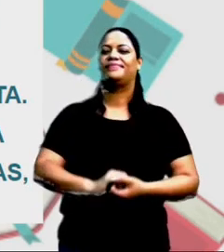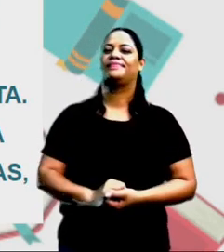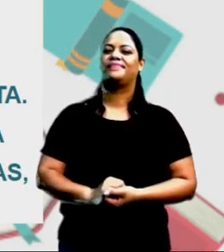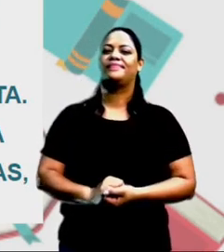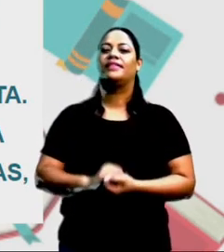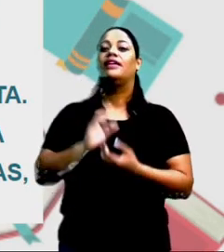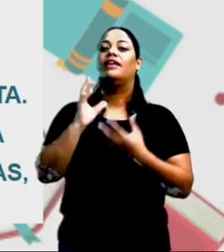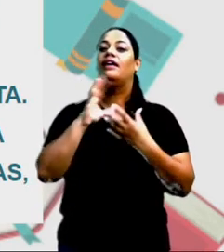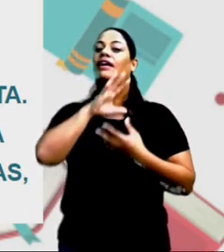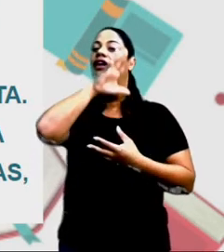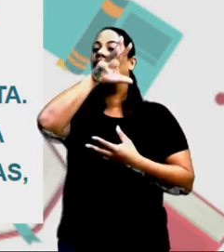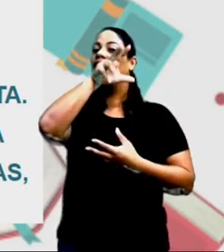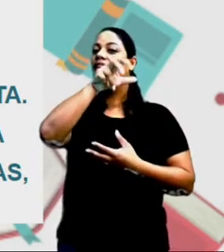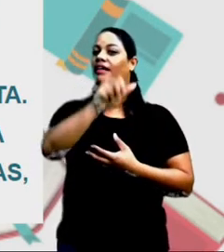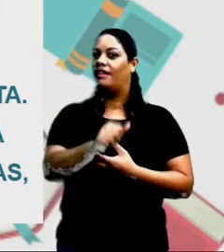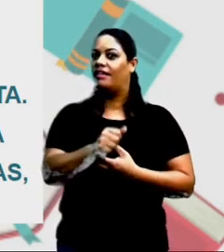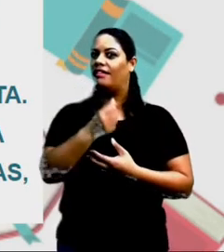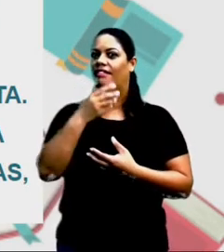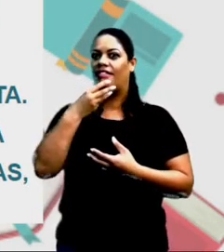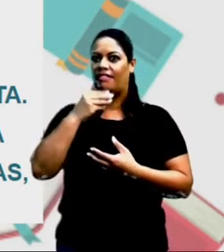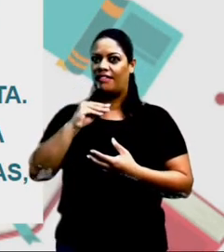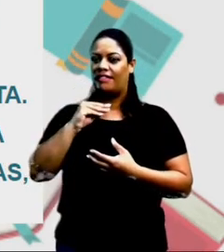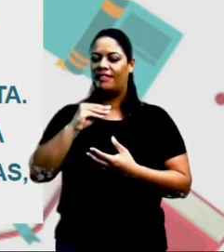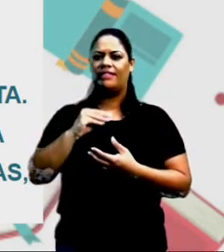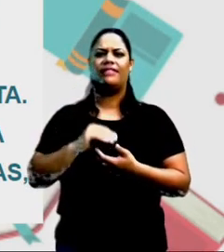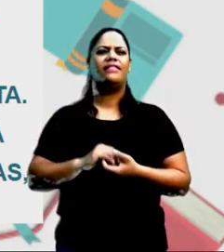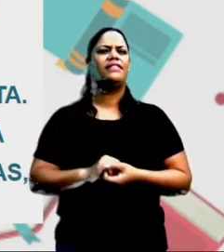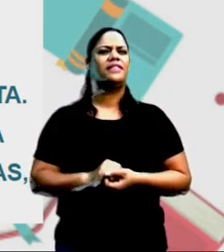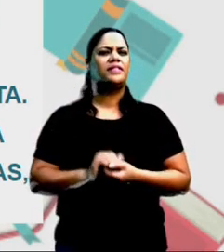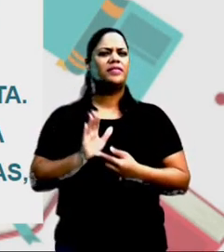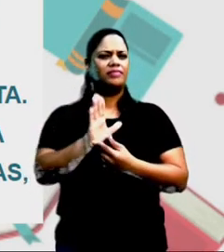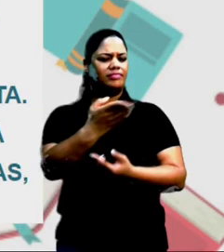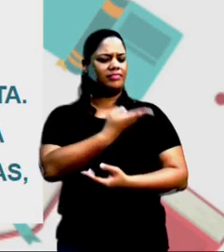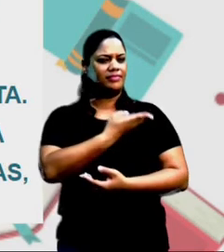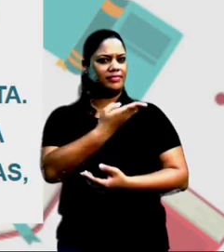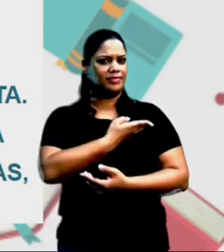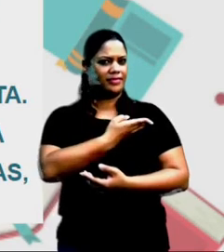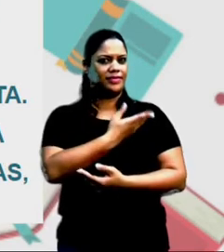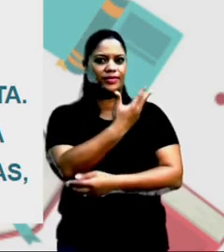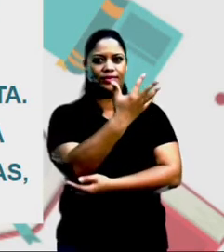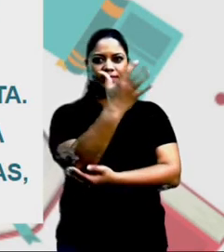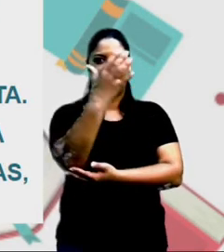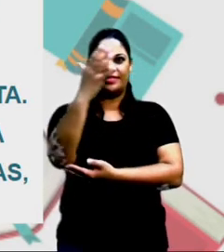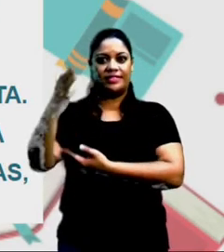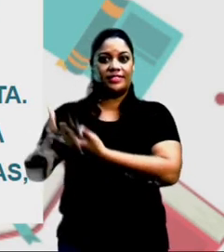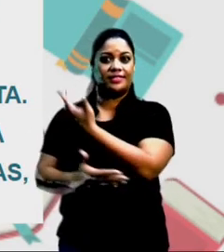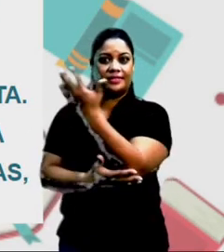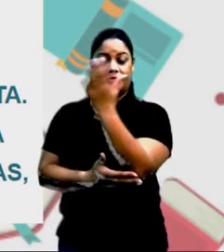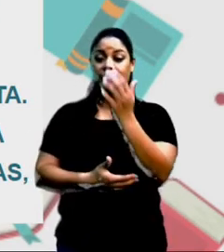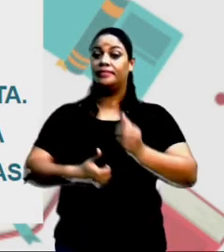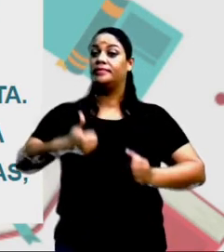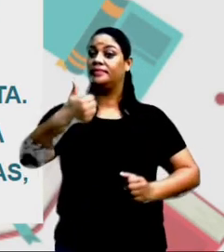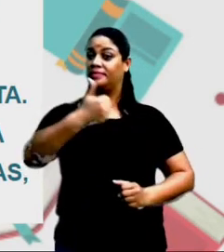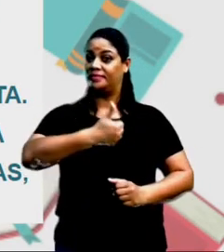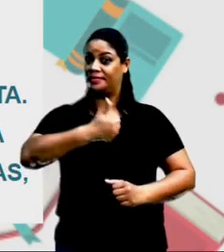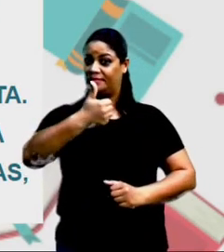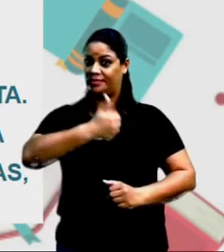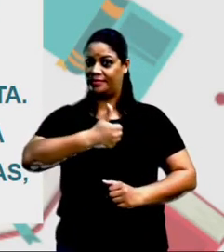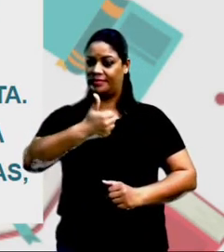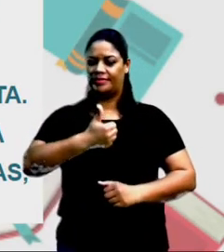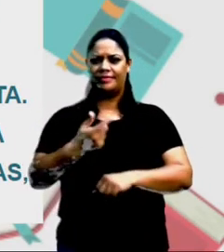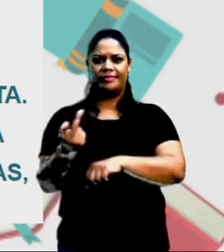leão resolveu pedir ajuda a seus amigos da floresta. Primeiro,